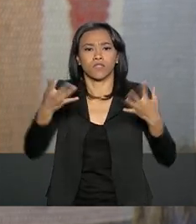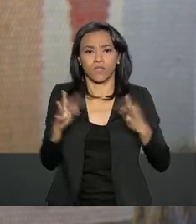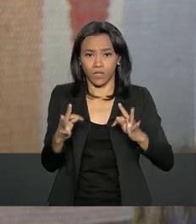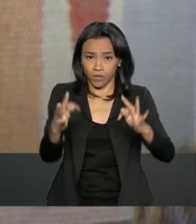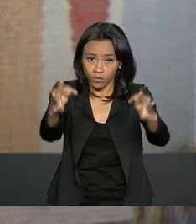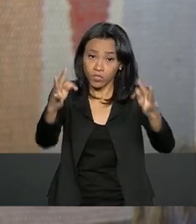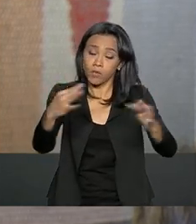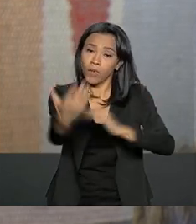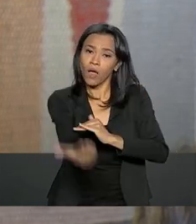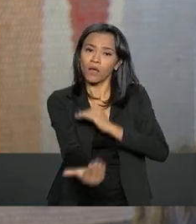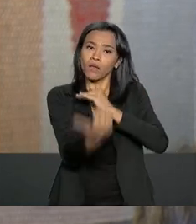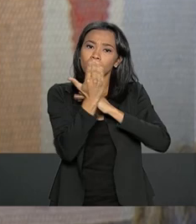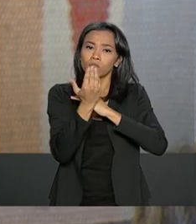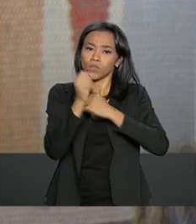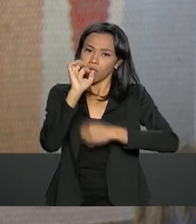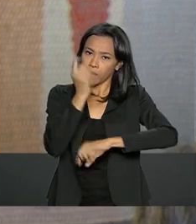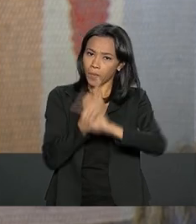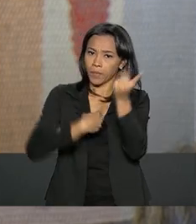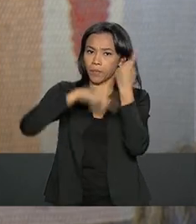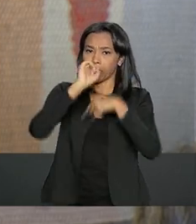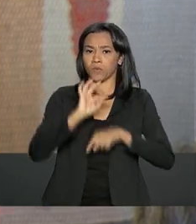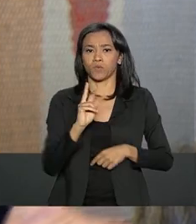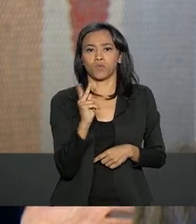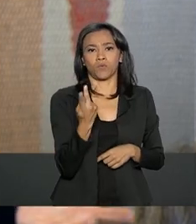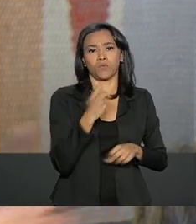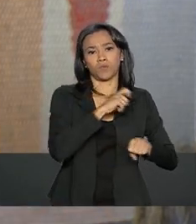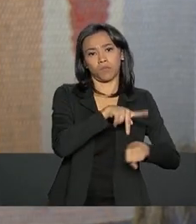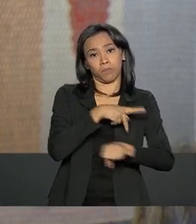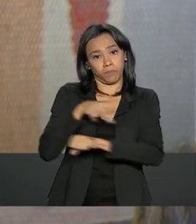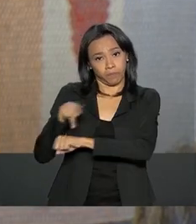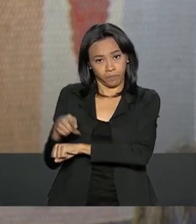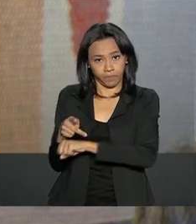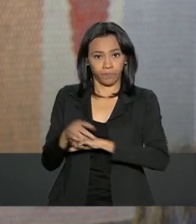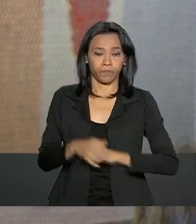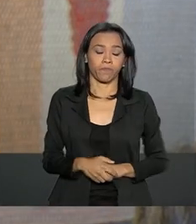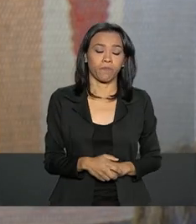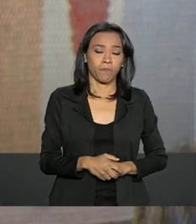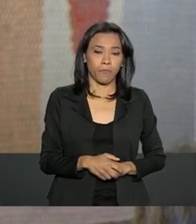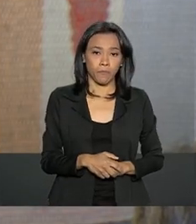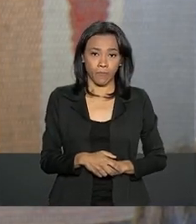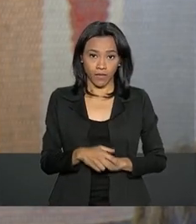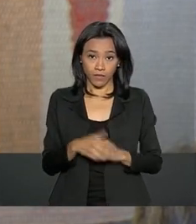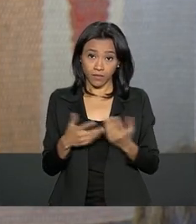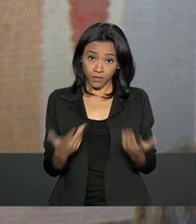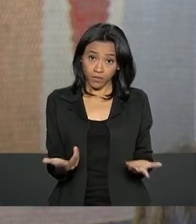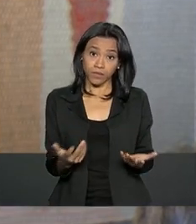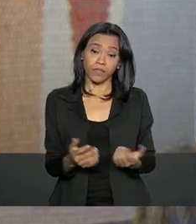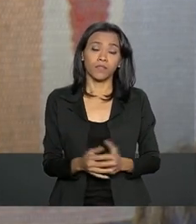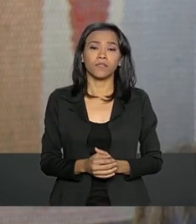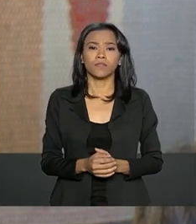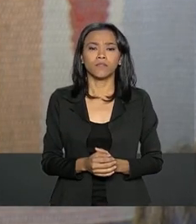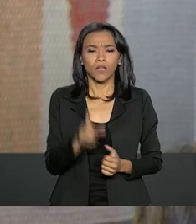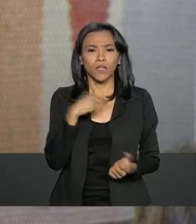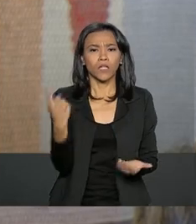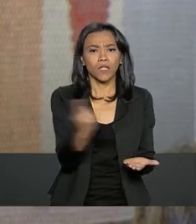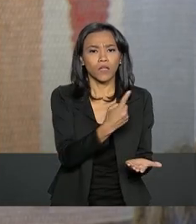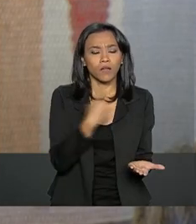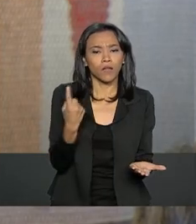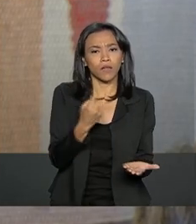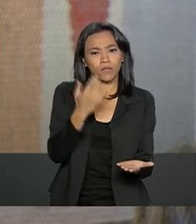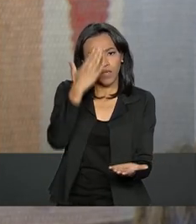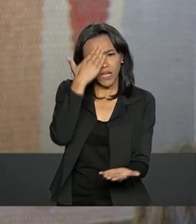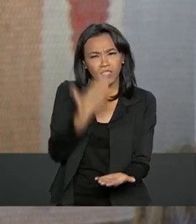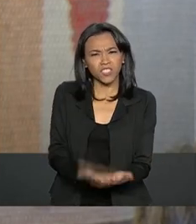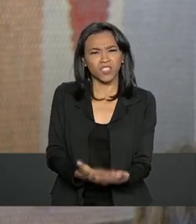verdadeiro progresso nos nossos países. De maneira equivocada, nós acreditamos há